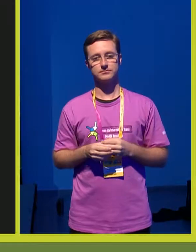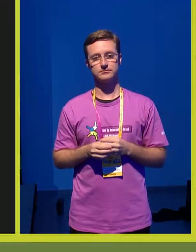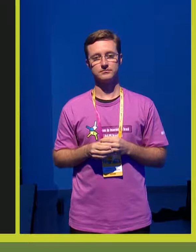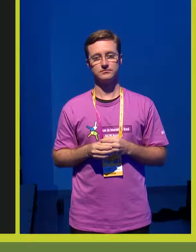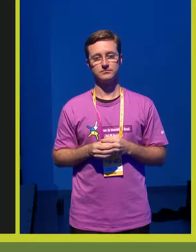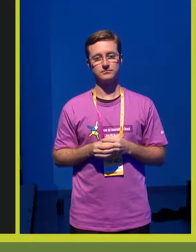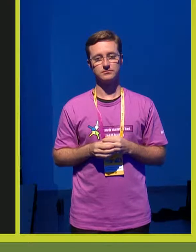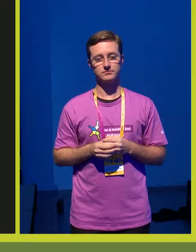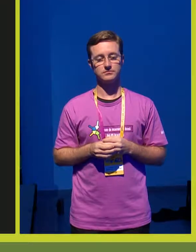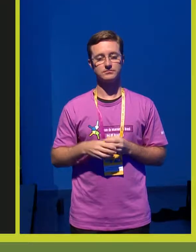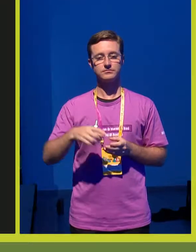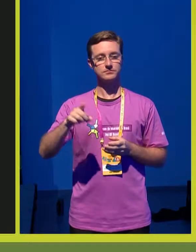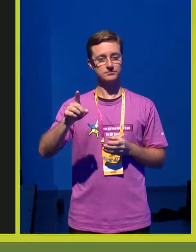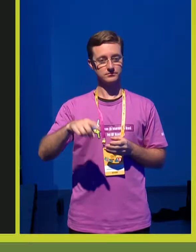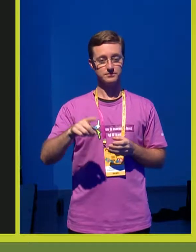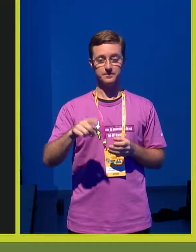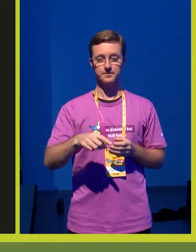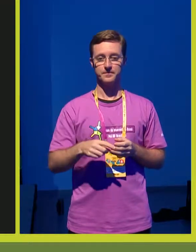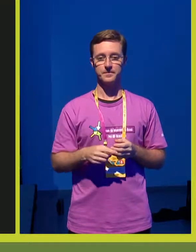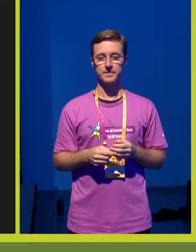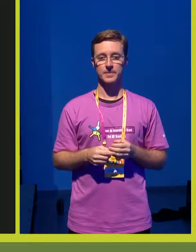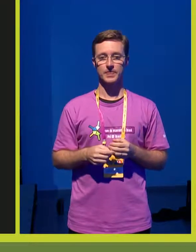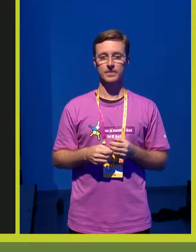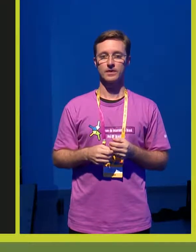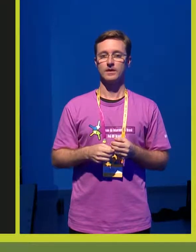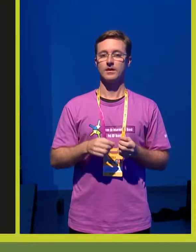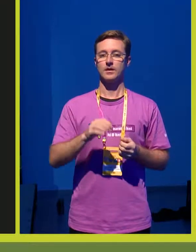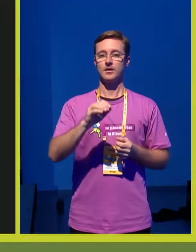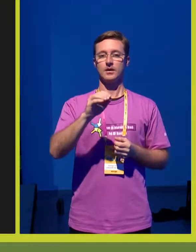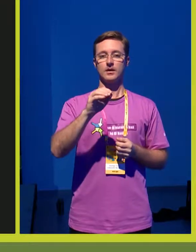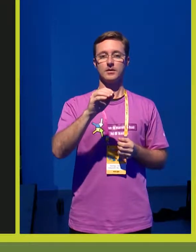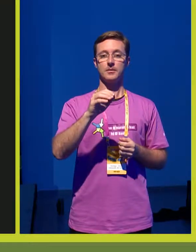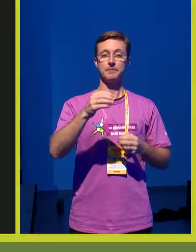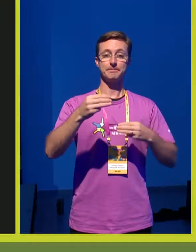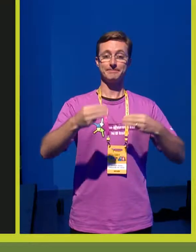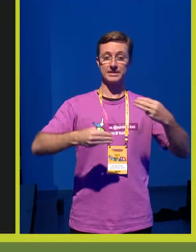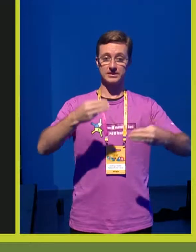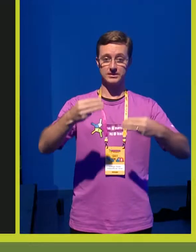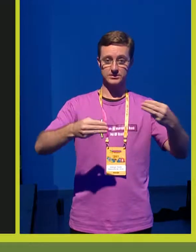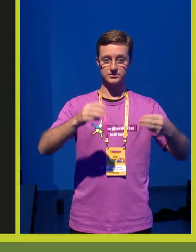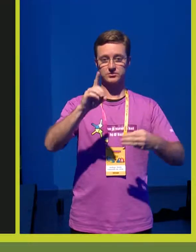é um caso de relatoria do ministro Dias Toffoli e